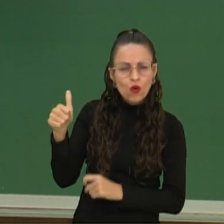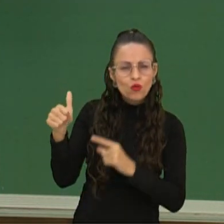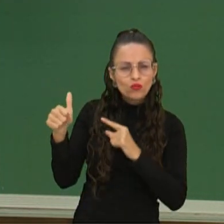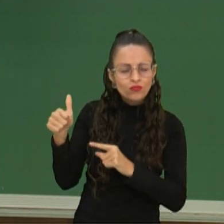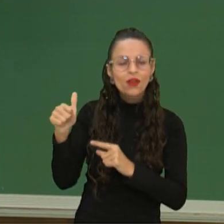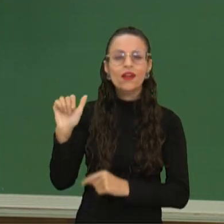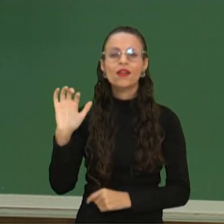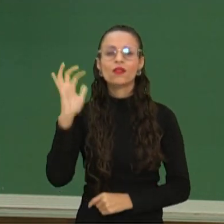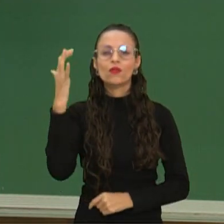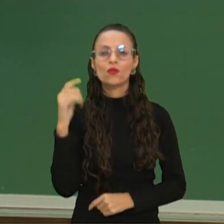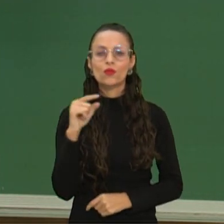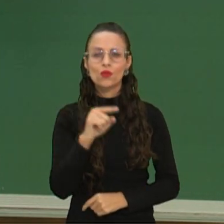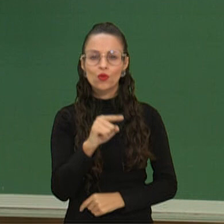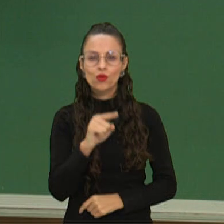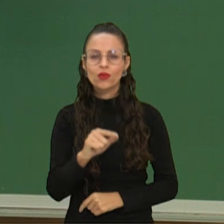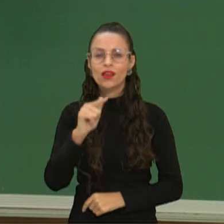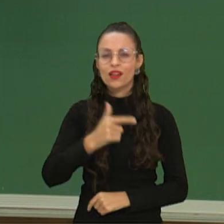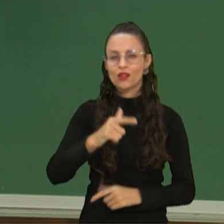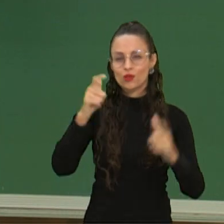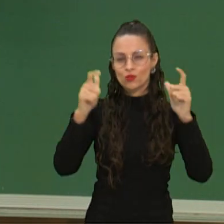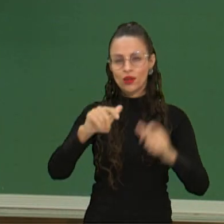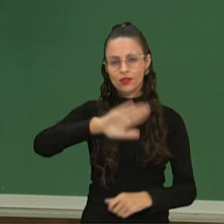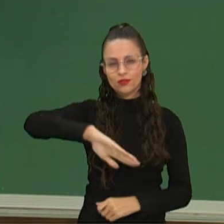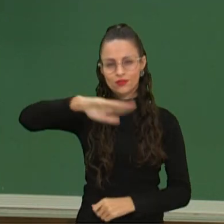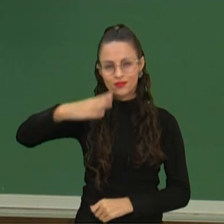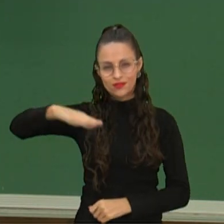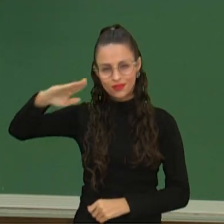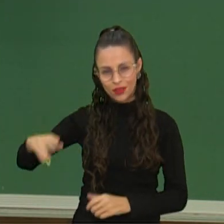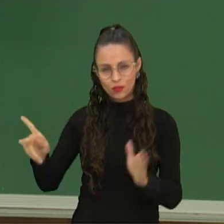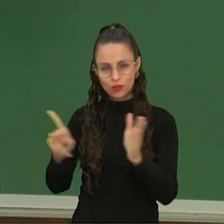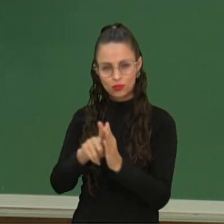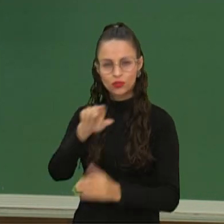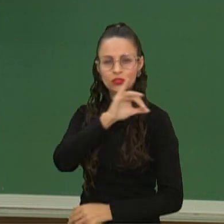que aconteceu na região serrana do Rio de Janeiro. Lembra disso?